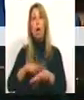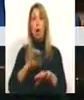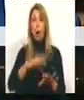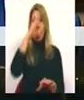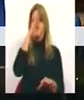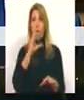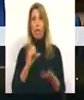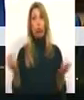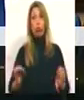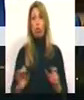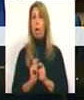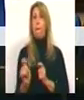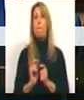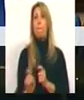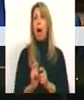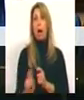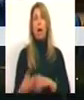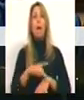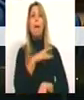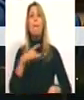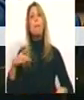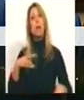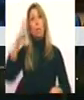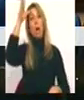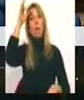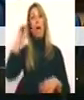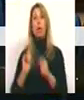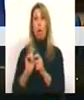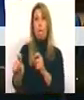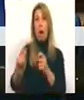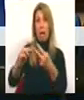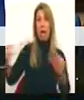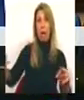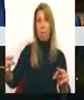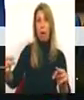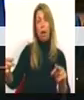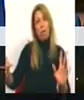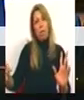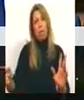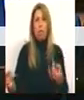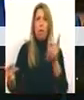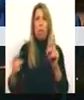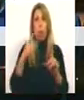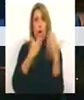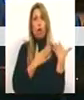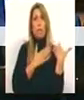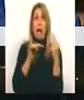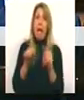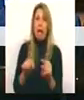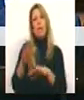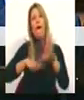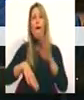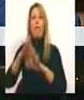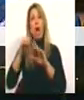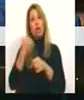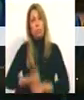não estar a pagar o médico veterinário às câmaras municipais, não se deve pegar nessa responsabilidade e atirá-la para as